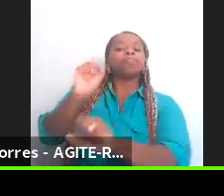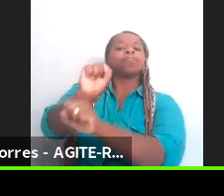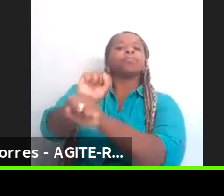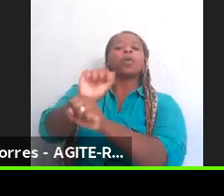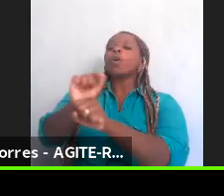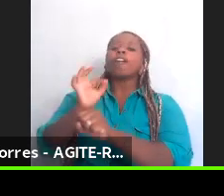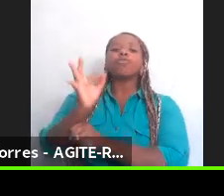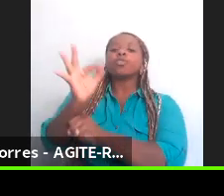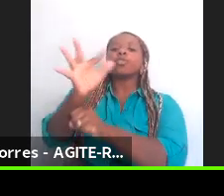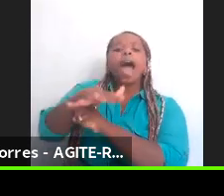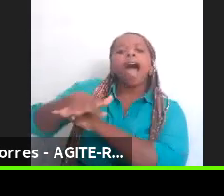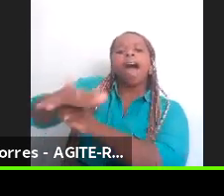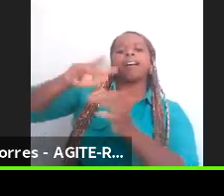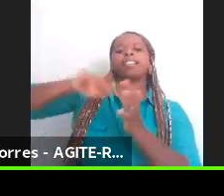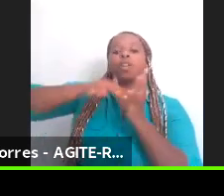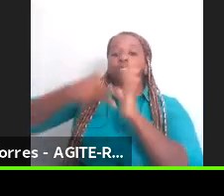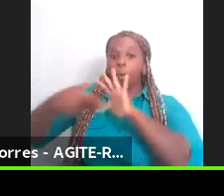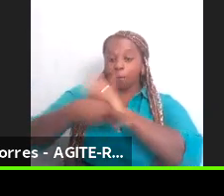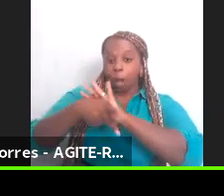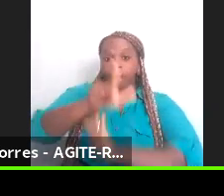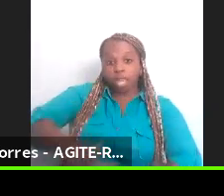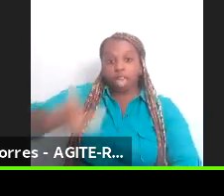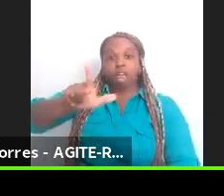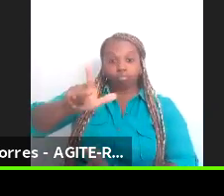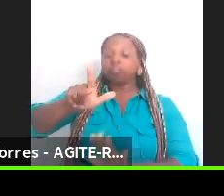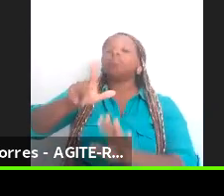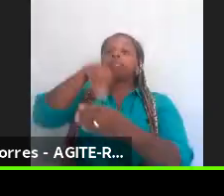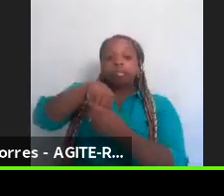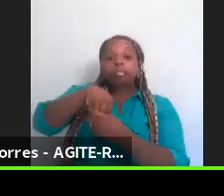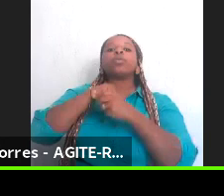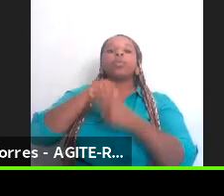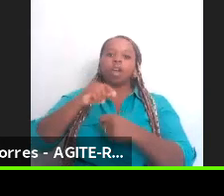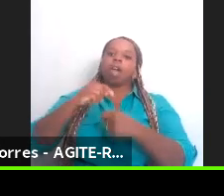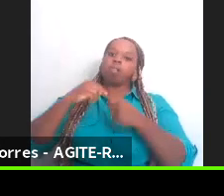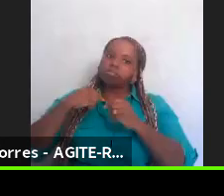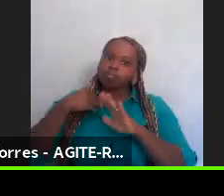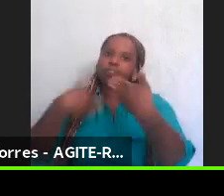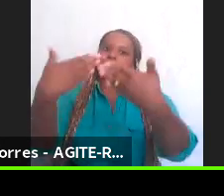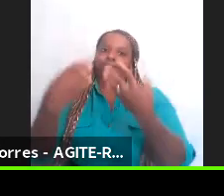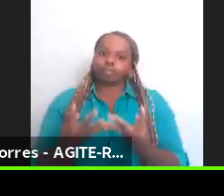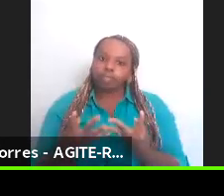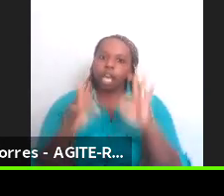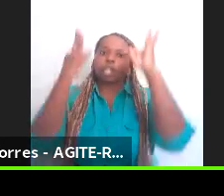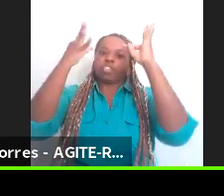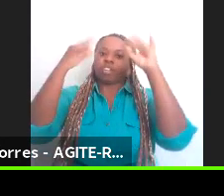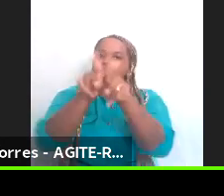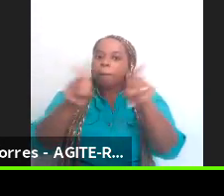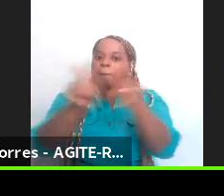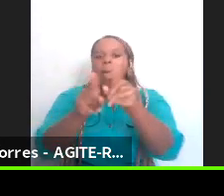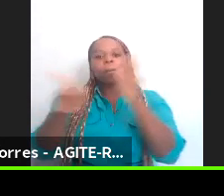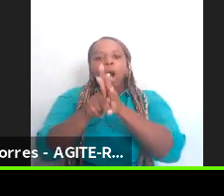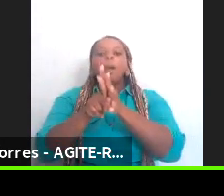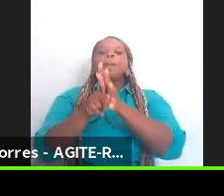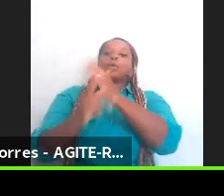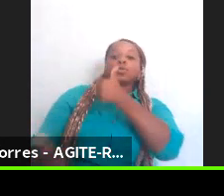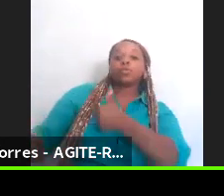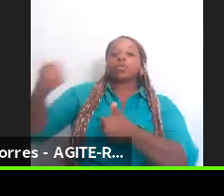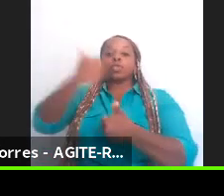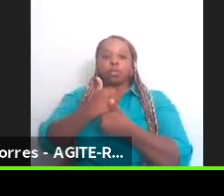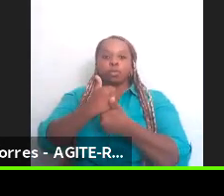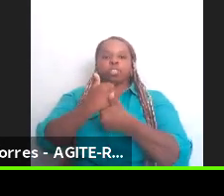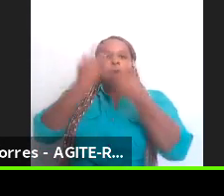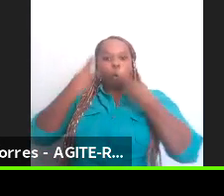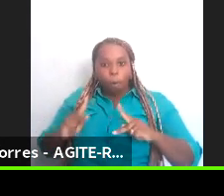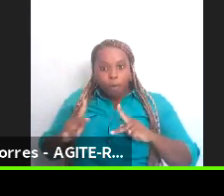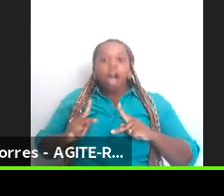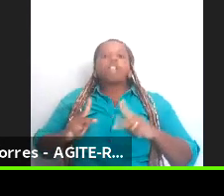a área de tradução literária, levando em conta o avanço da tecnologia, possível substituição humana pela robótica, juntada